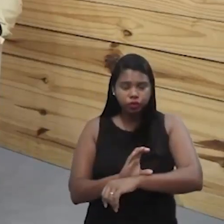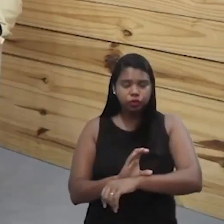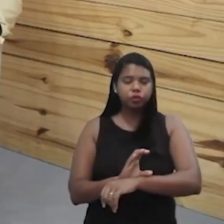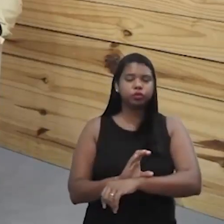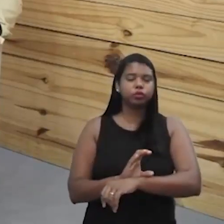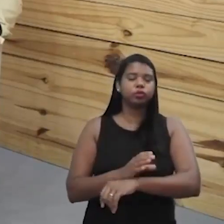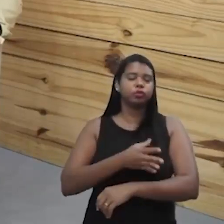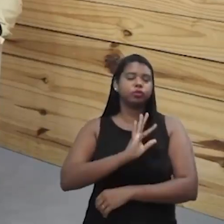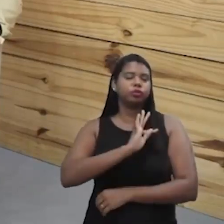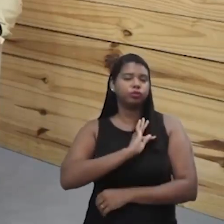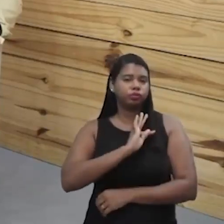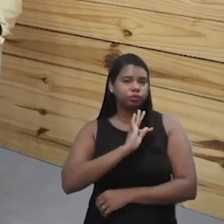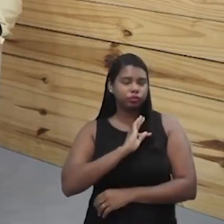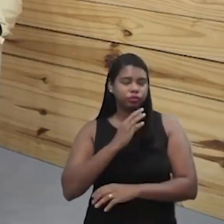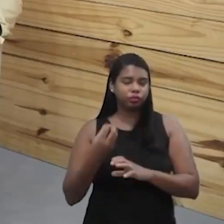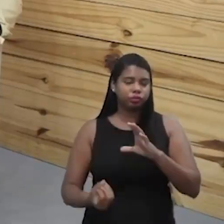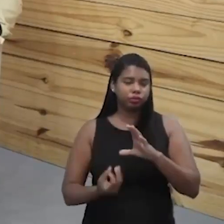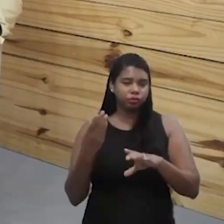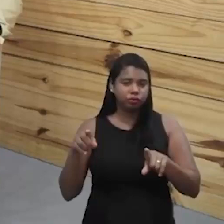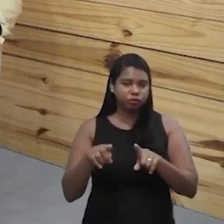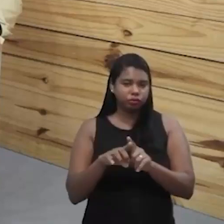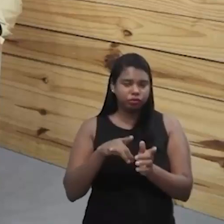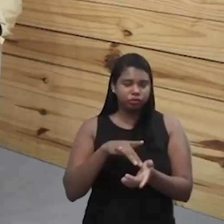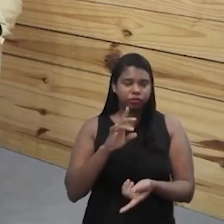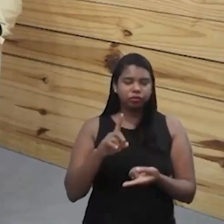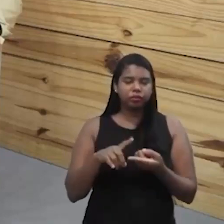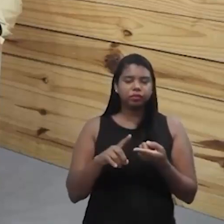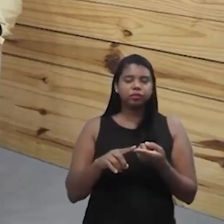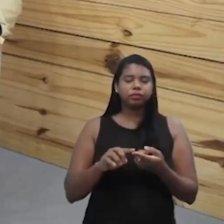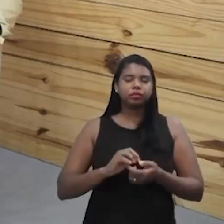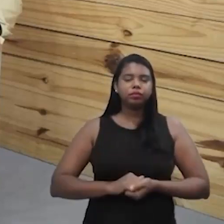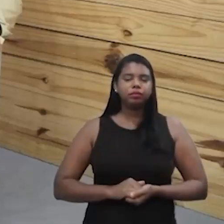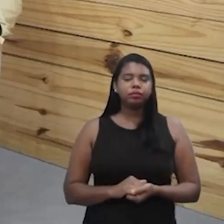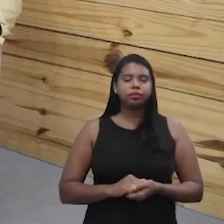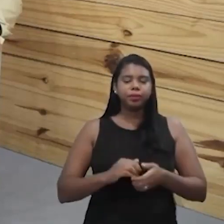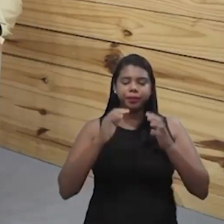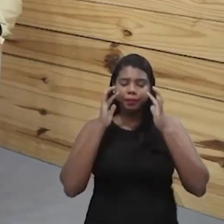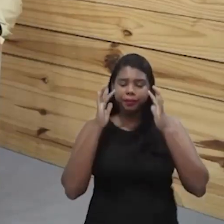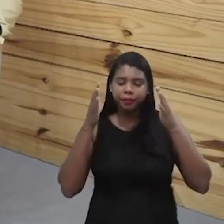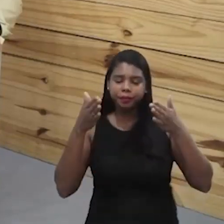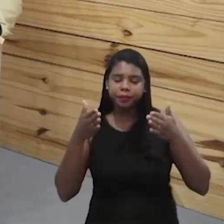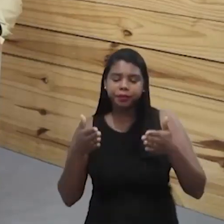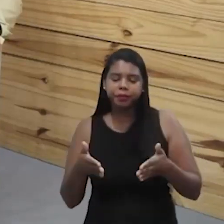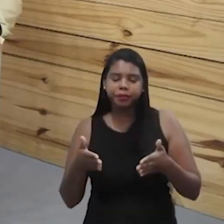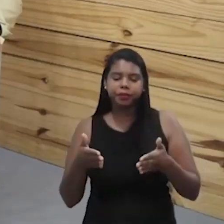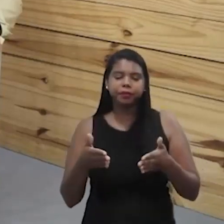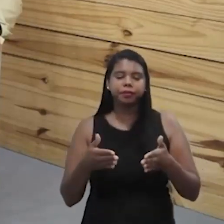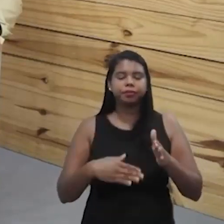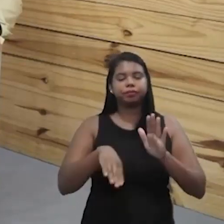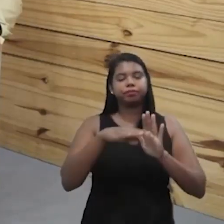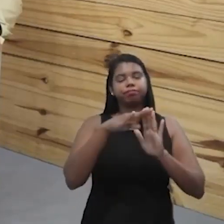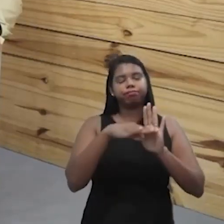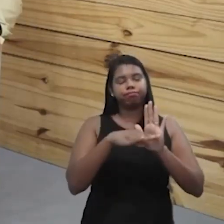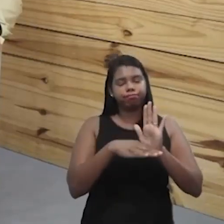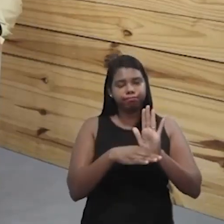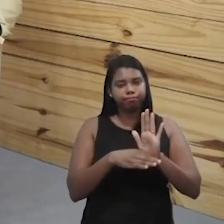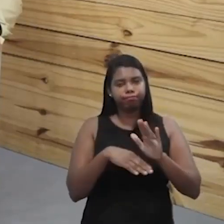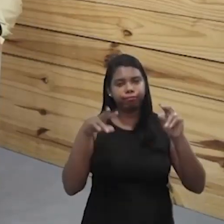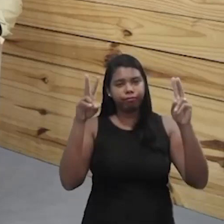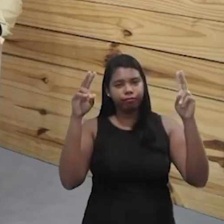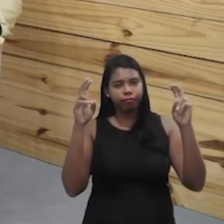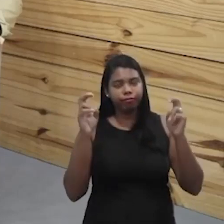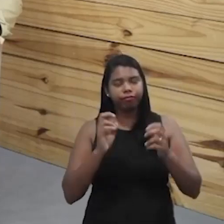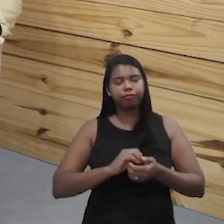os cursos técnicos que estão surgindo também estão mais focados aí dentro dessa área.